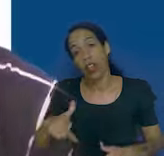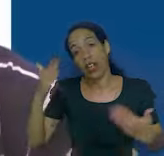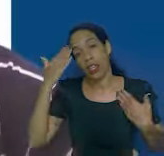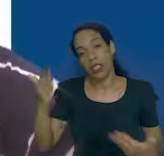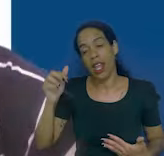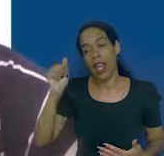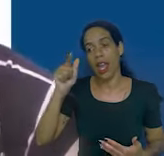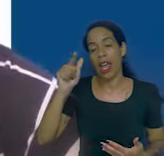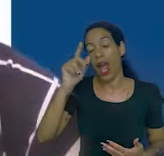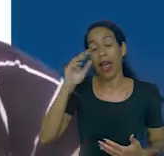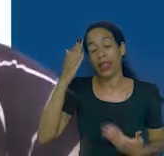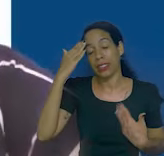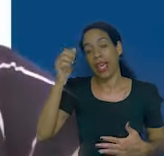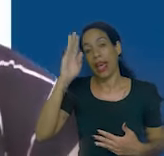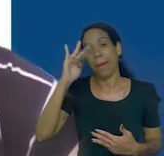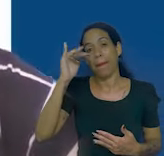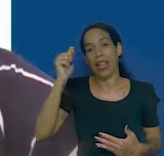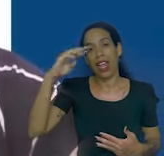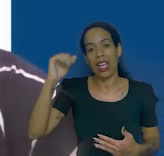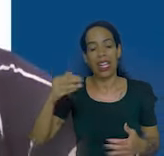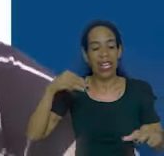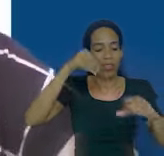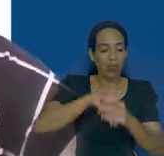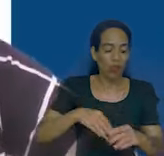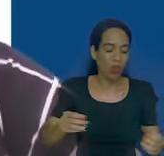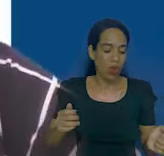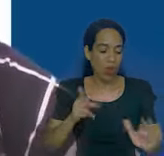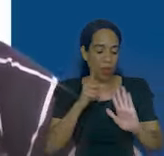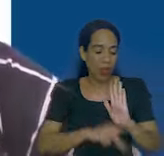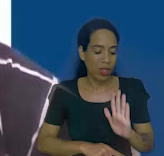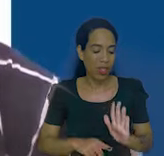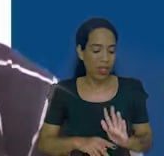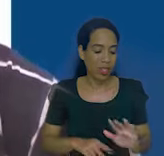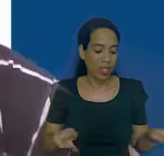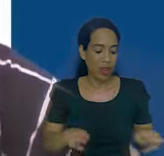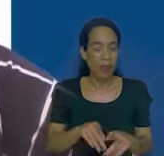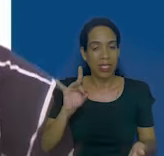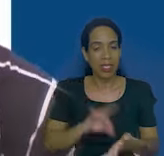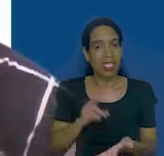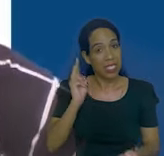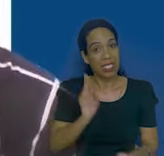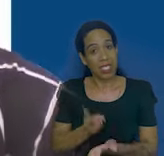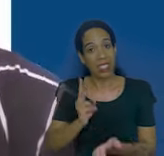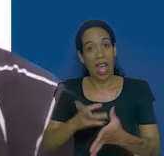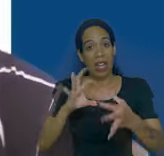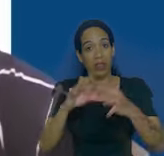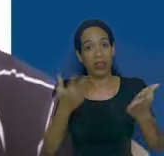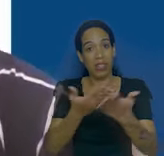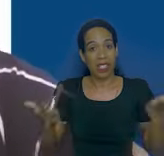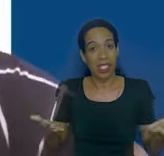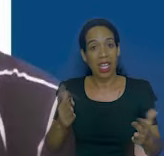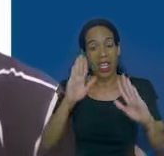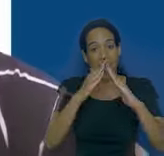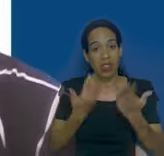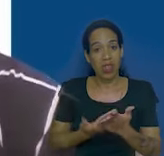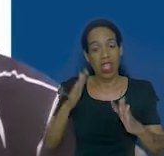a parceria da Bianca, que topou entrar comigo nesse projeto, e eu, assim como a Bianca, tenho certeza, a gente está sempre à disposição para o que a